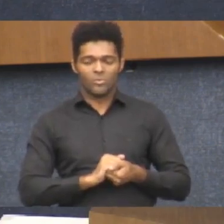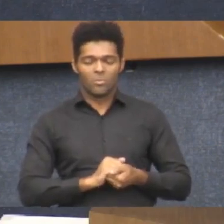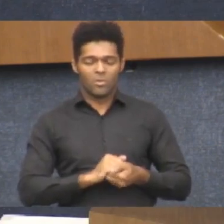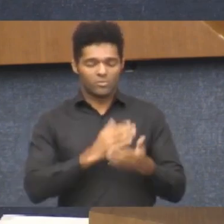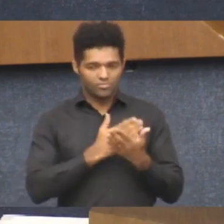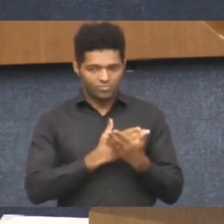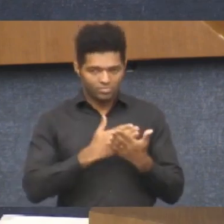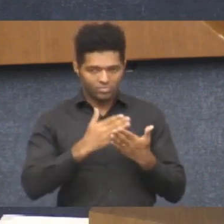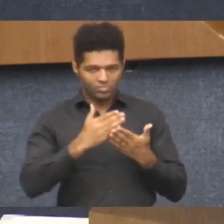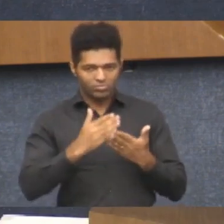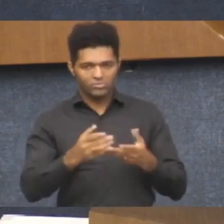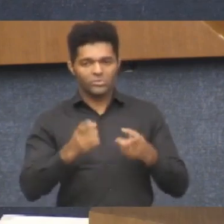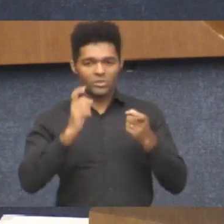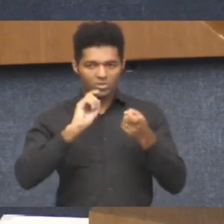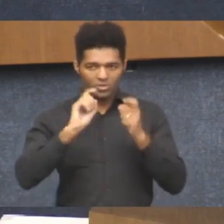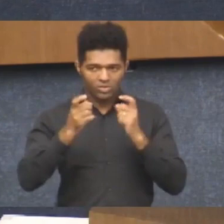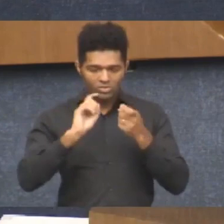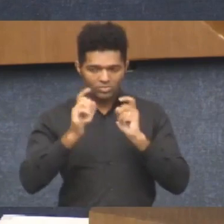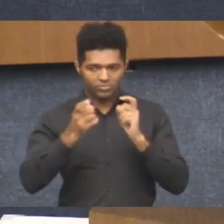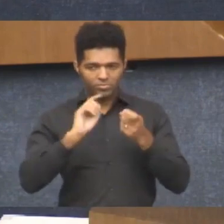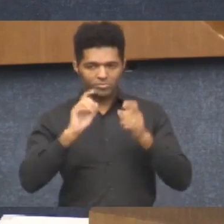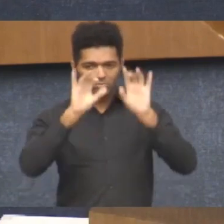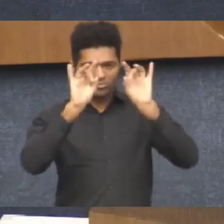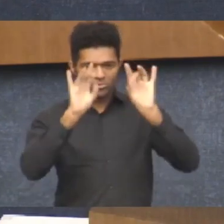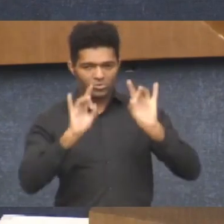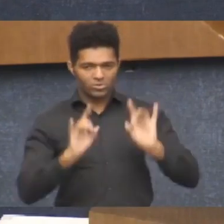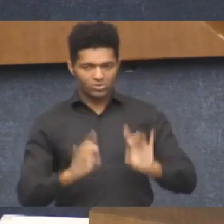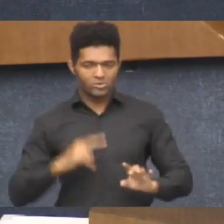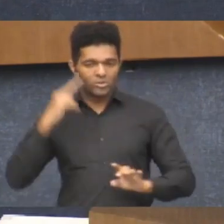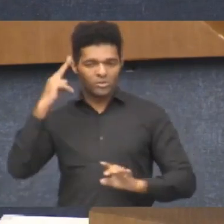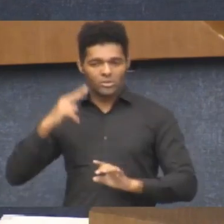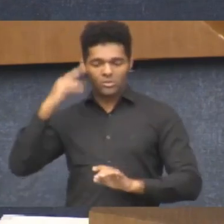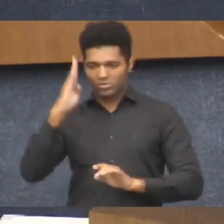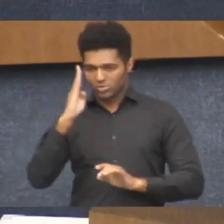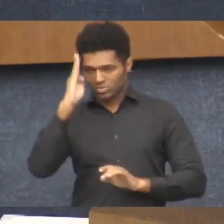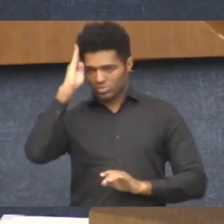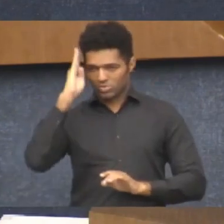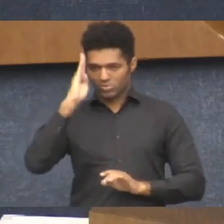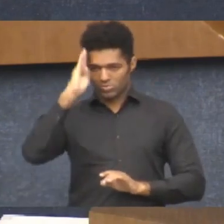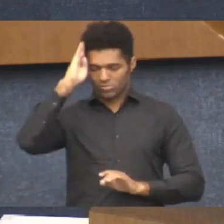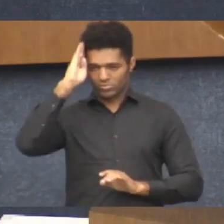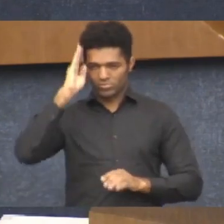Para dar início a esta solenidade, o vereador Bruno Pedralva.